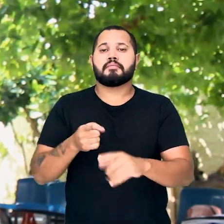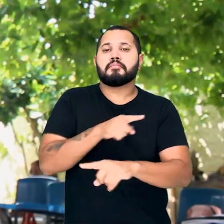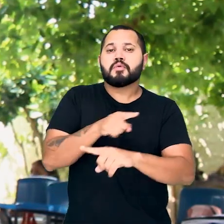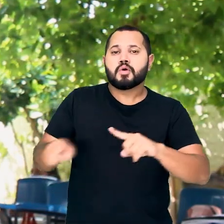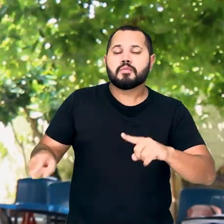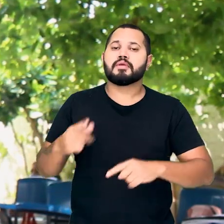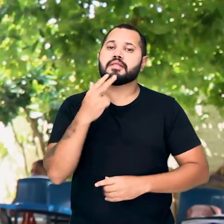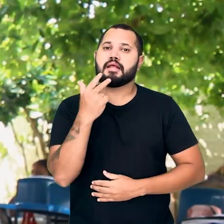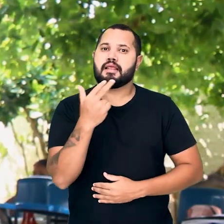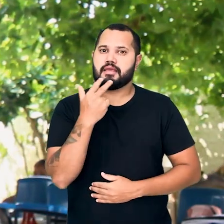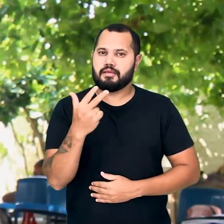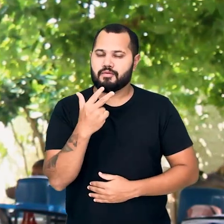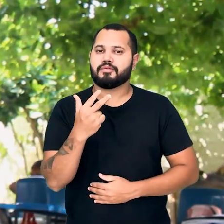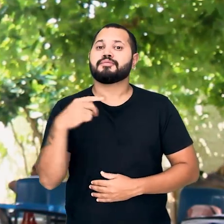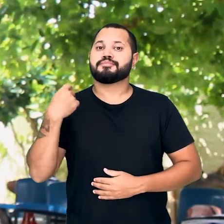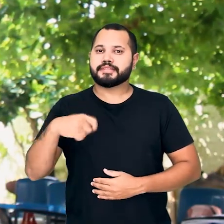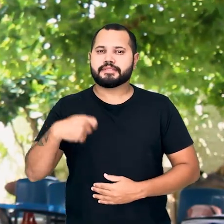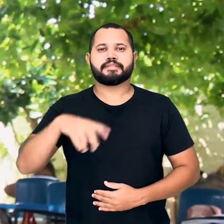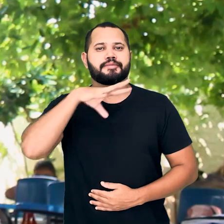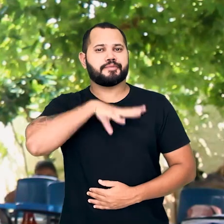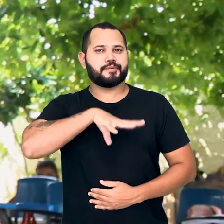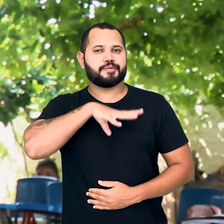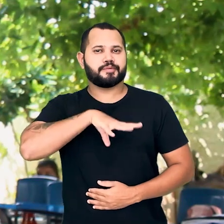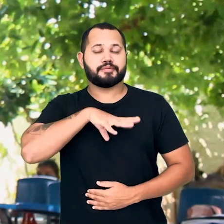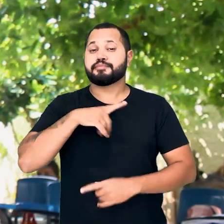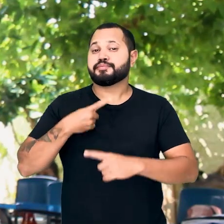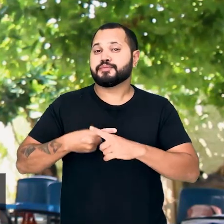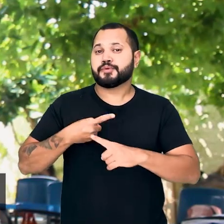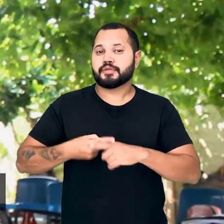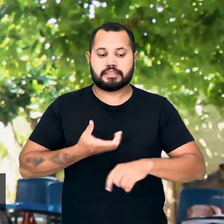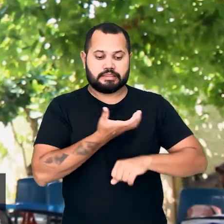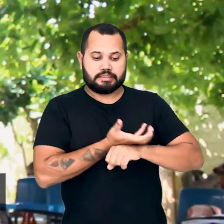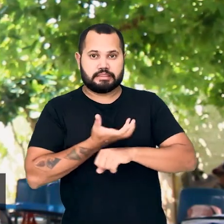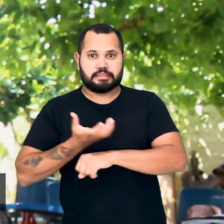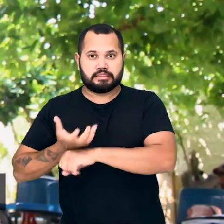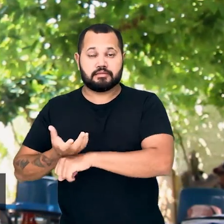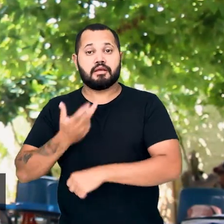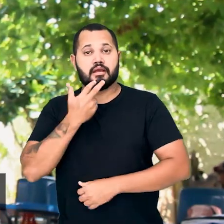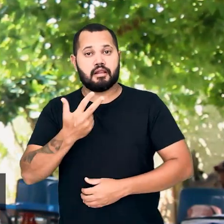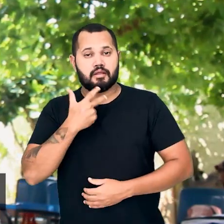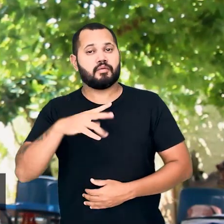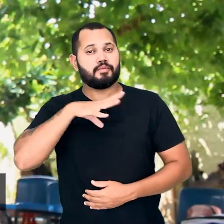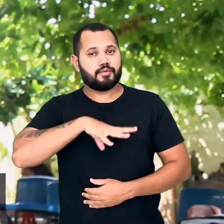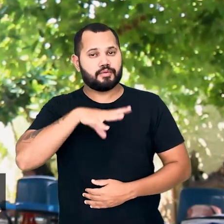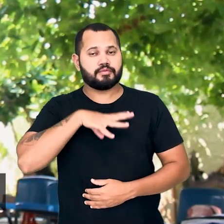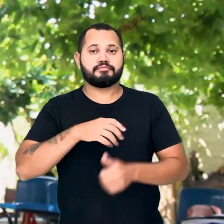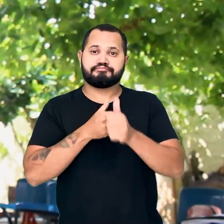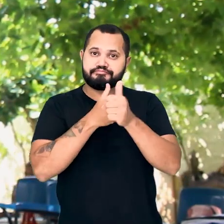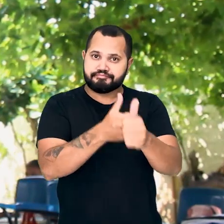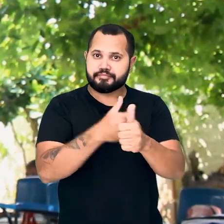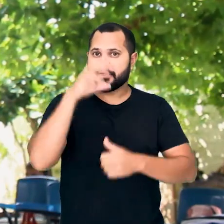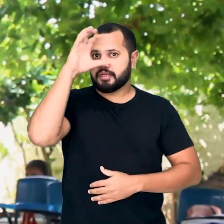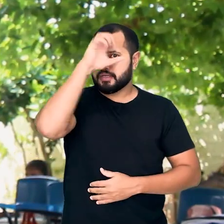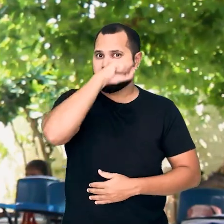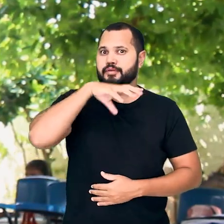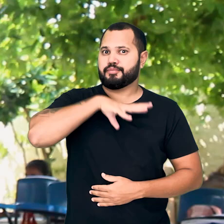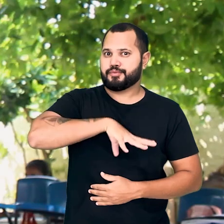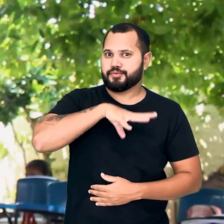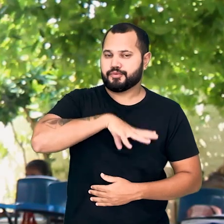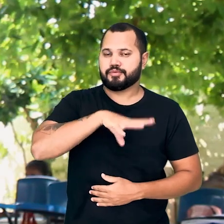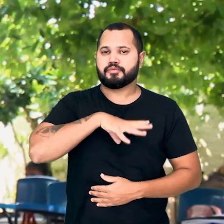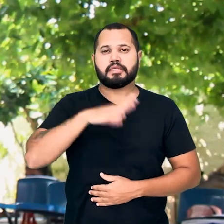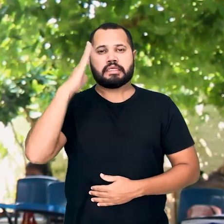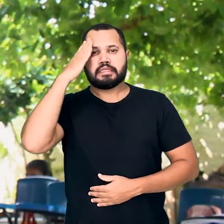escola, a gente não é proibido de falar a língua. Tem que falar o português, porque as disciplinas são de língua portuguesa. Tem que aprender a falar